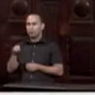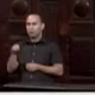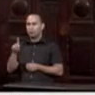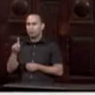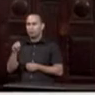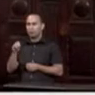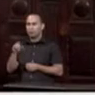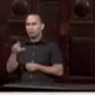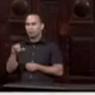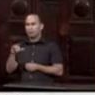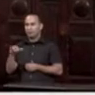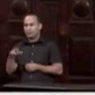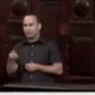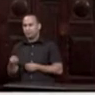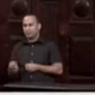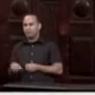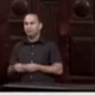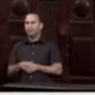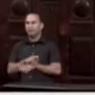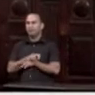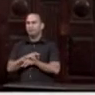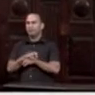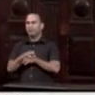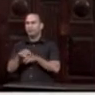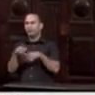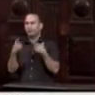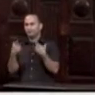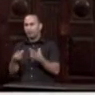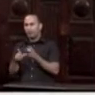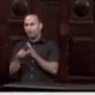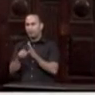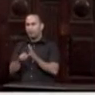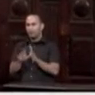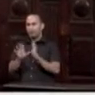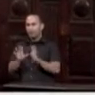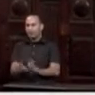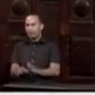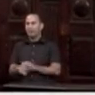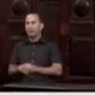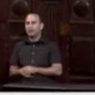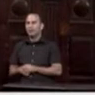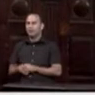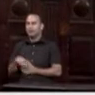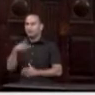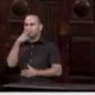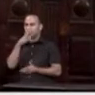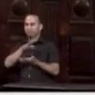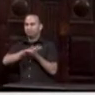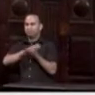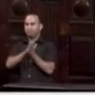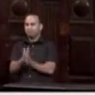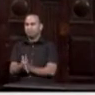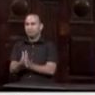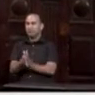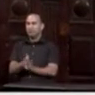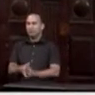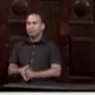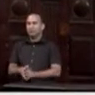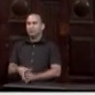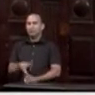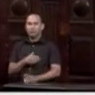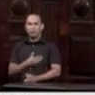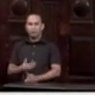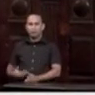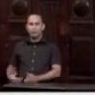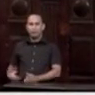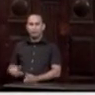vários municípios. Agora, Teresópolis está sendo tratado de maneira discriminada pelo governo do Estado do Rio de Janeiro.